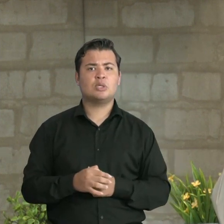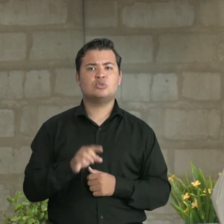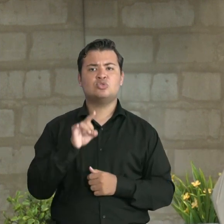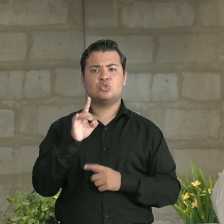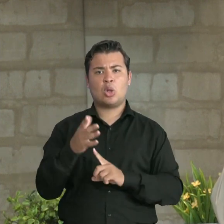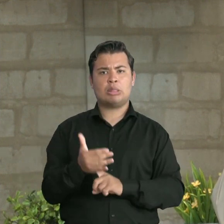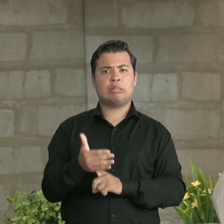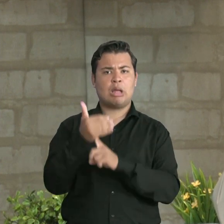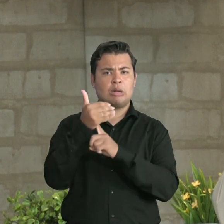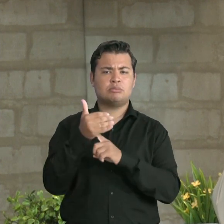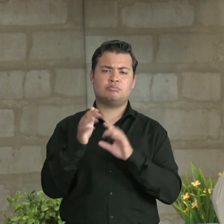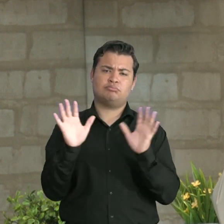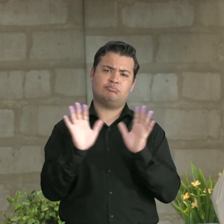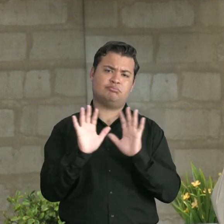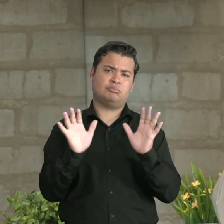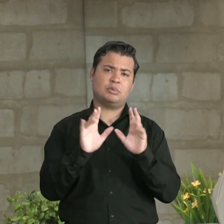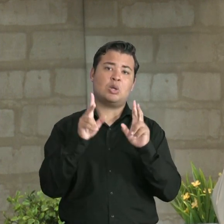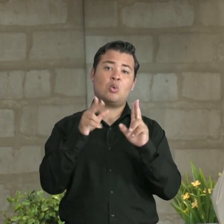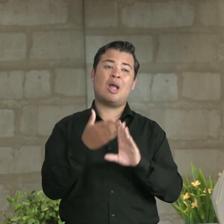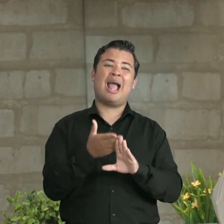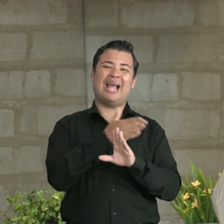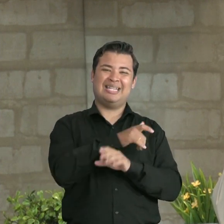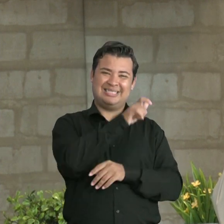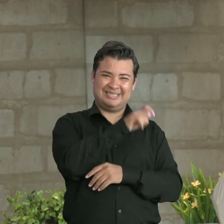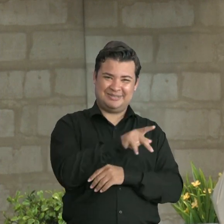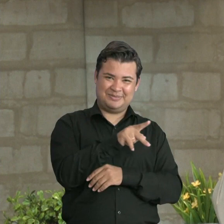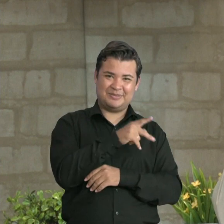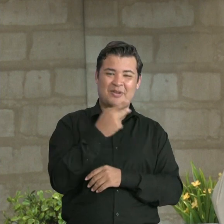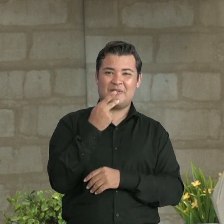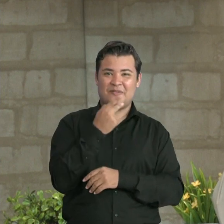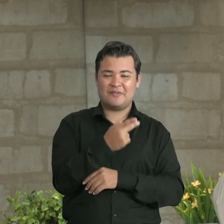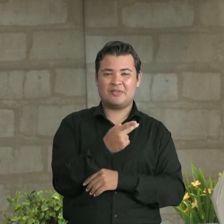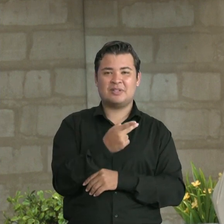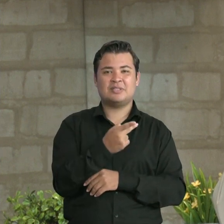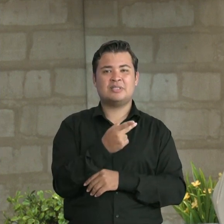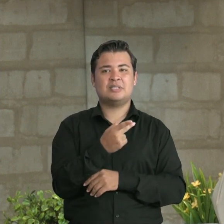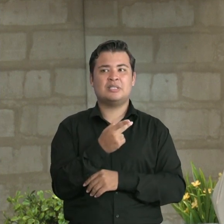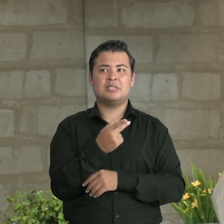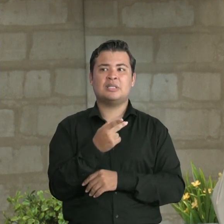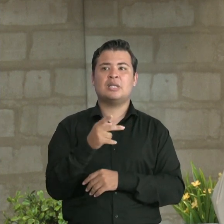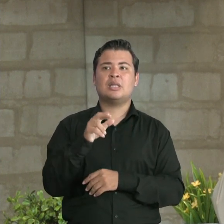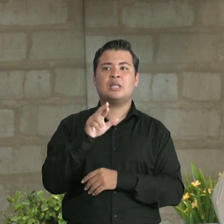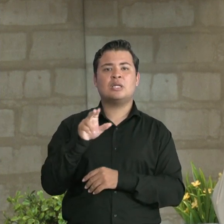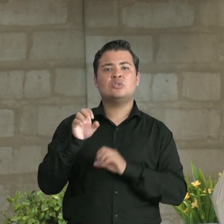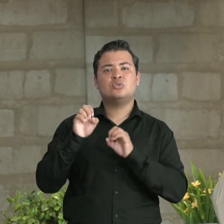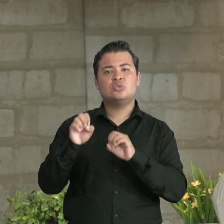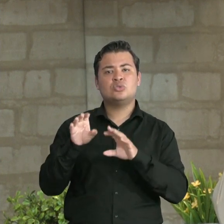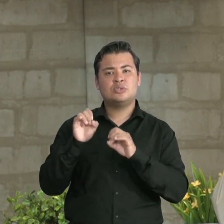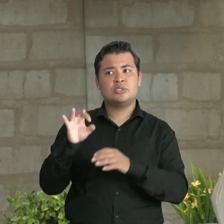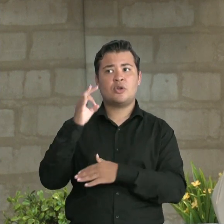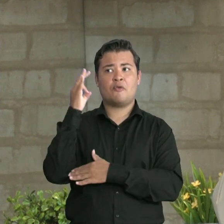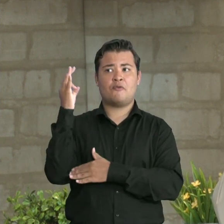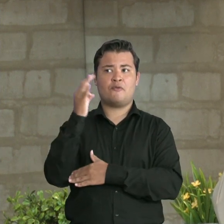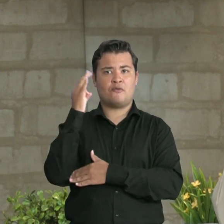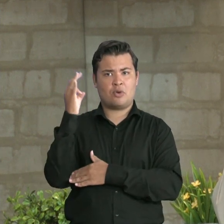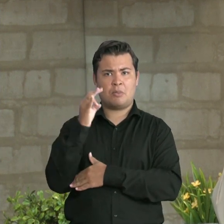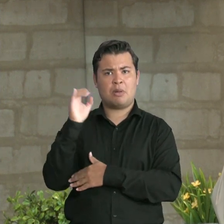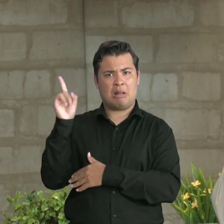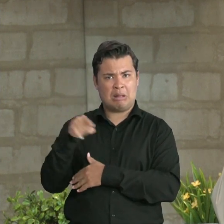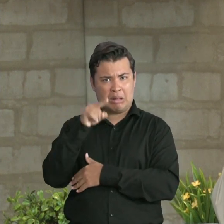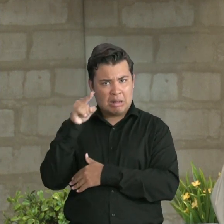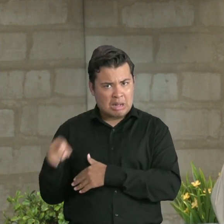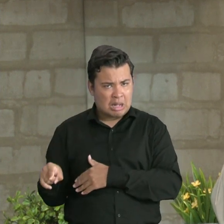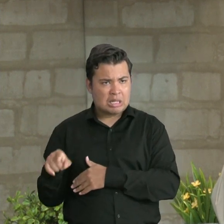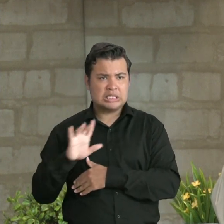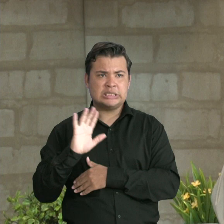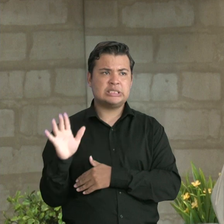ninguém diz, como a professora anterior estava dizendo, não é, de renunciar ao estudo formal em nome das novas mídias.